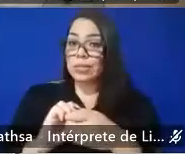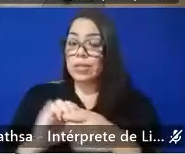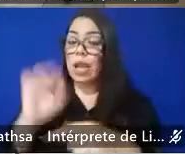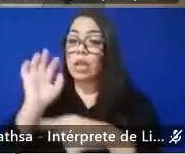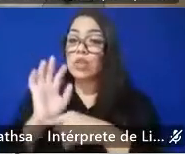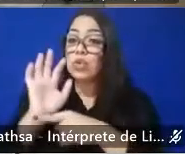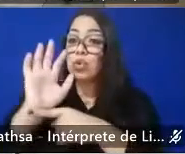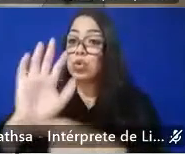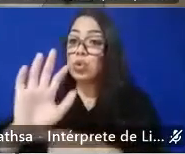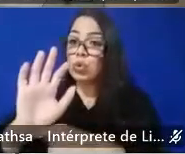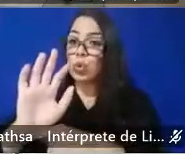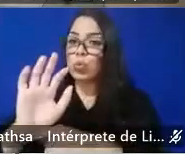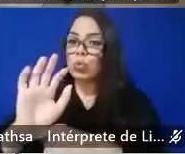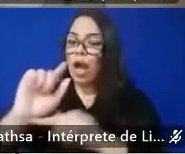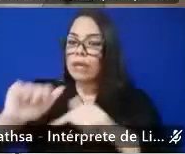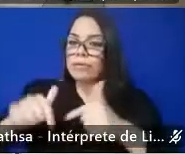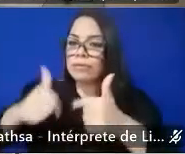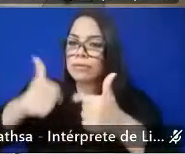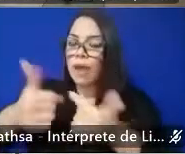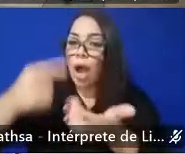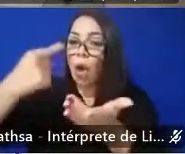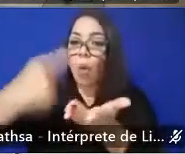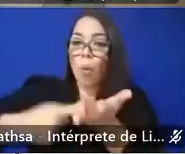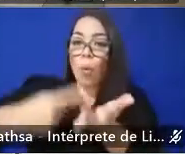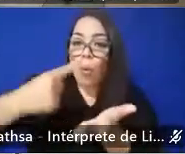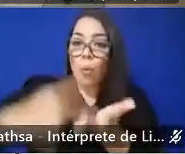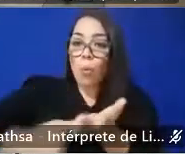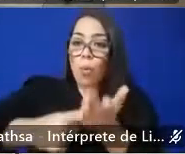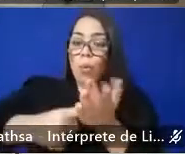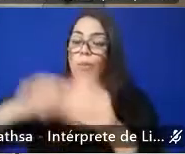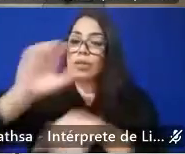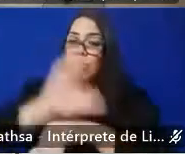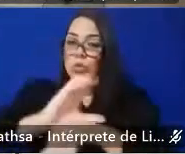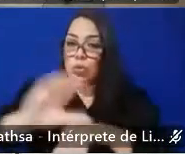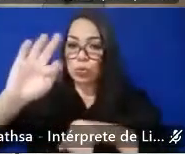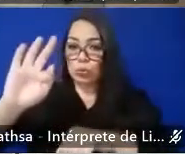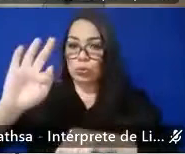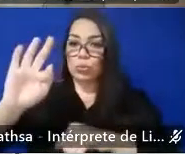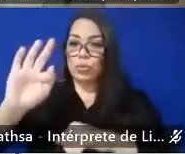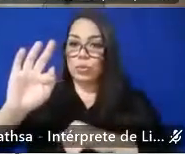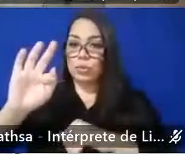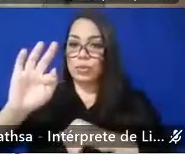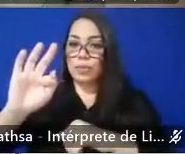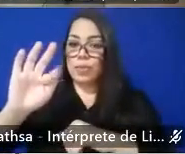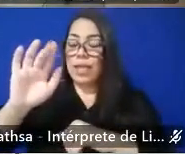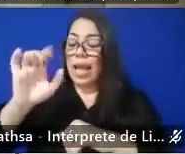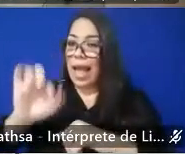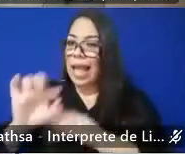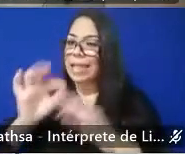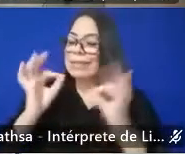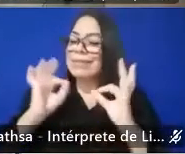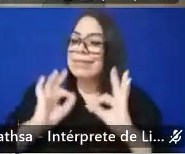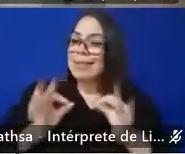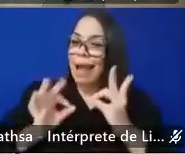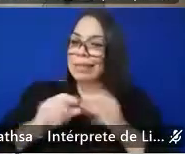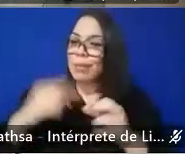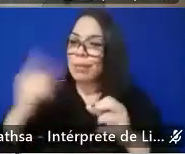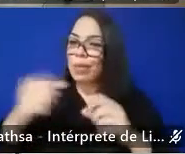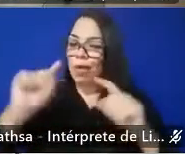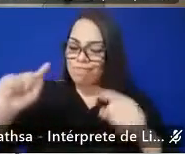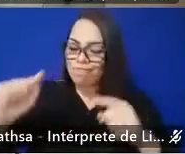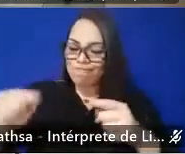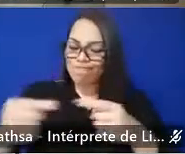efetivo os compromissos constitucionais e esse é com certeza O Grande Desafio aqui me